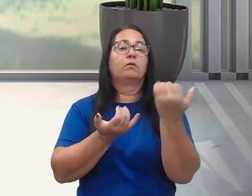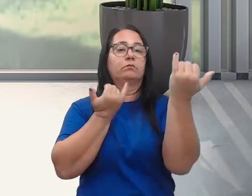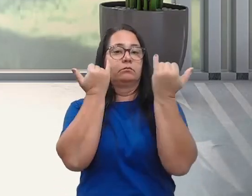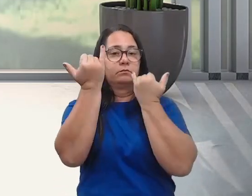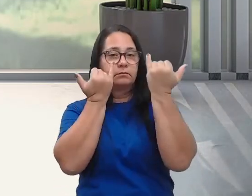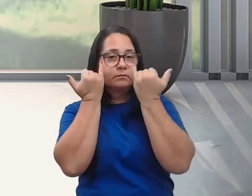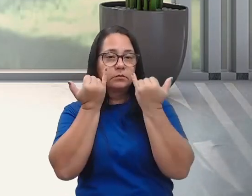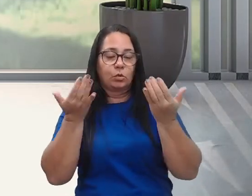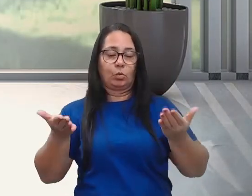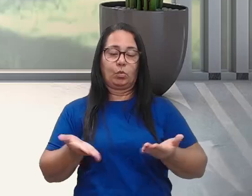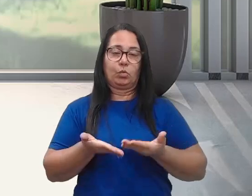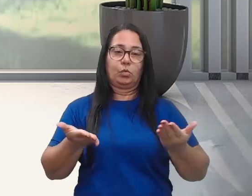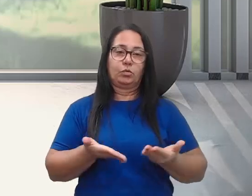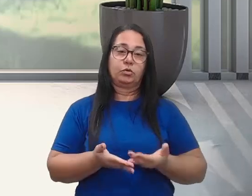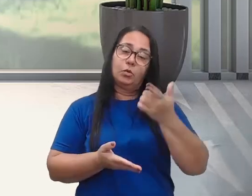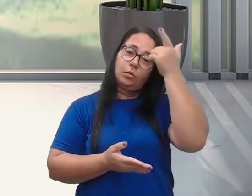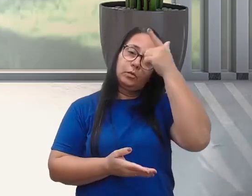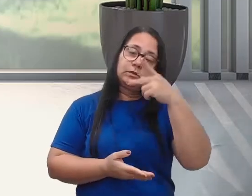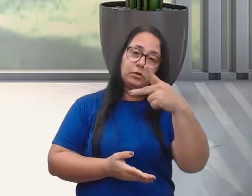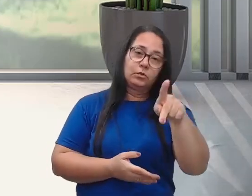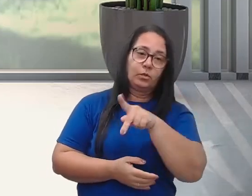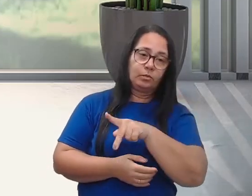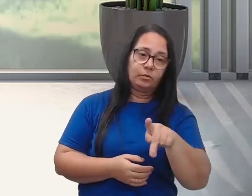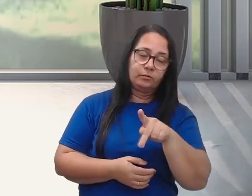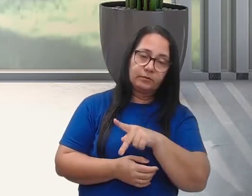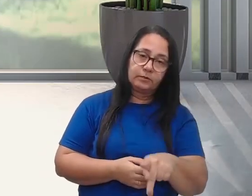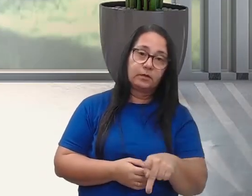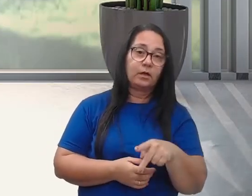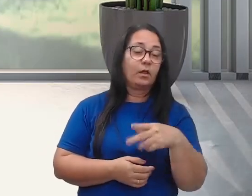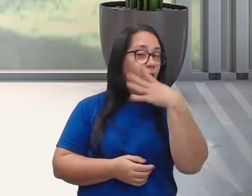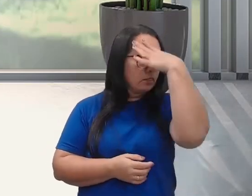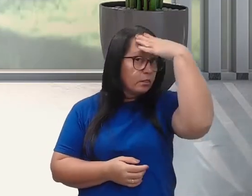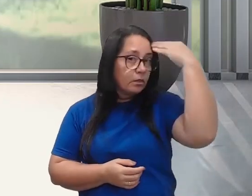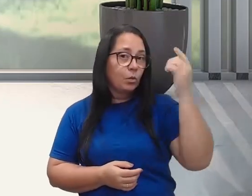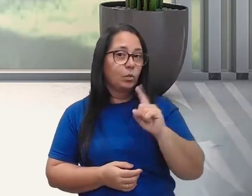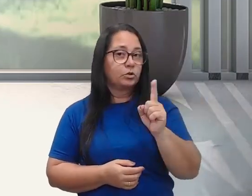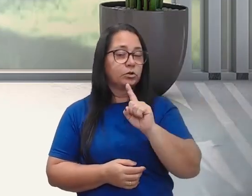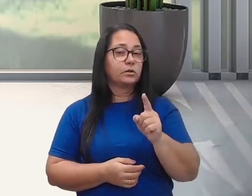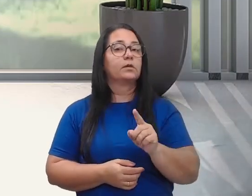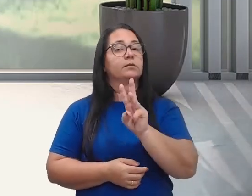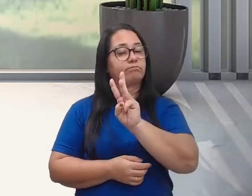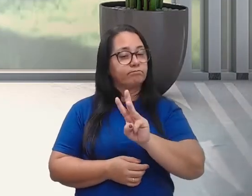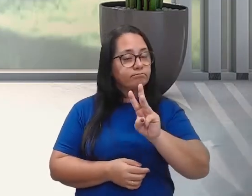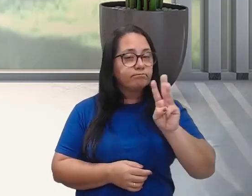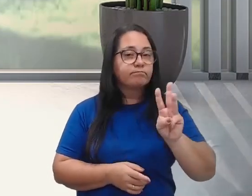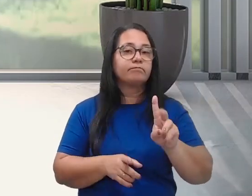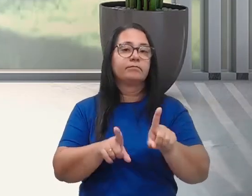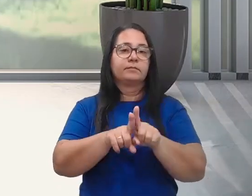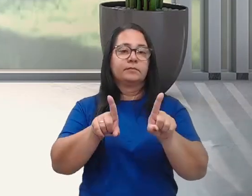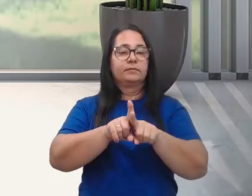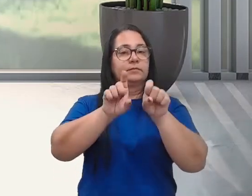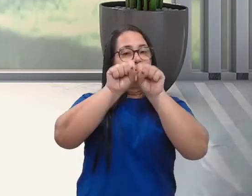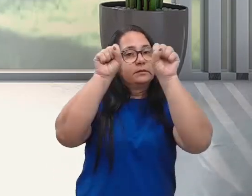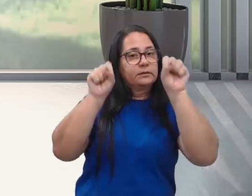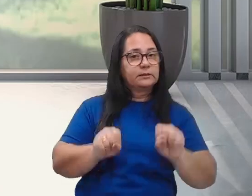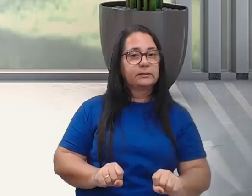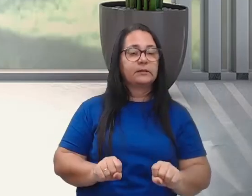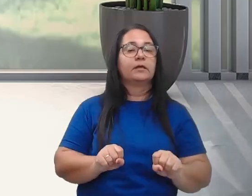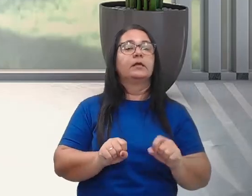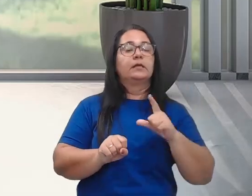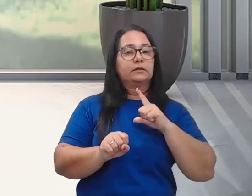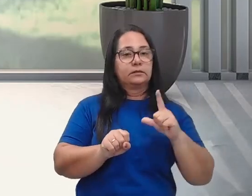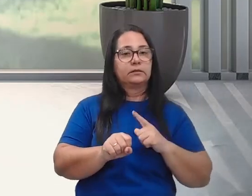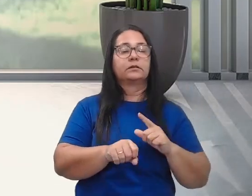sua professora. Não esqueçam de acessar os nossos e-books, de ver todas as videoaulas, de ouvir